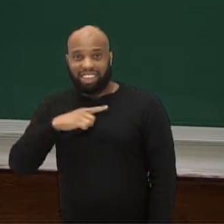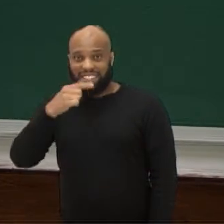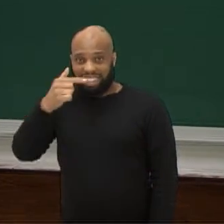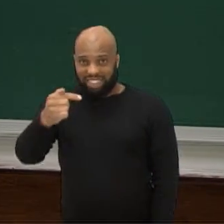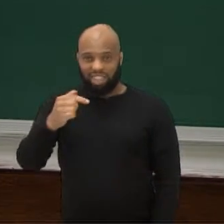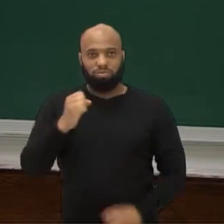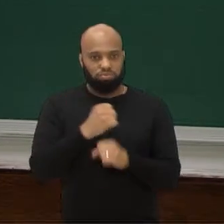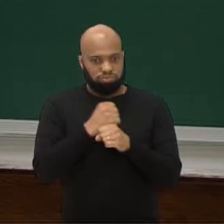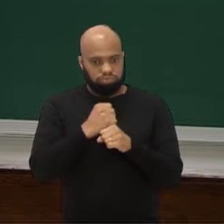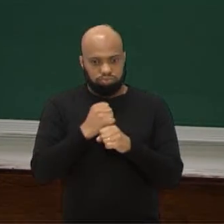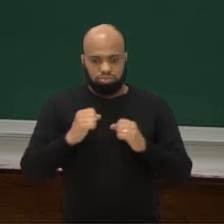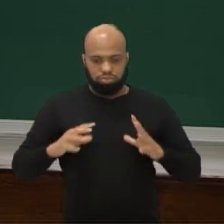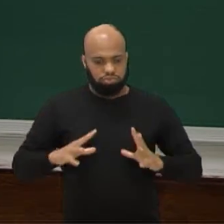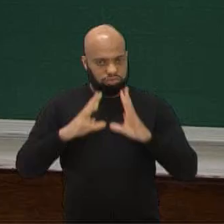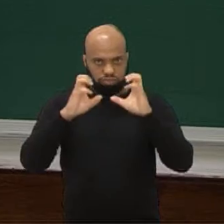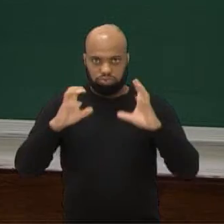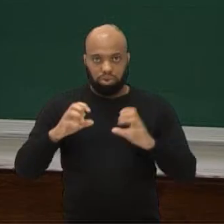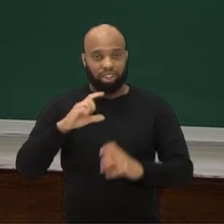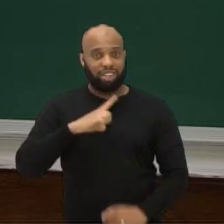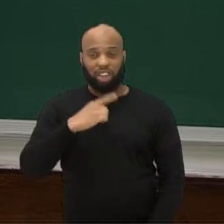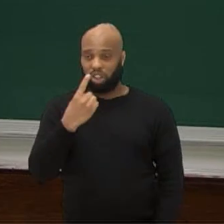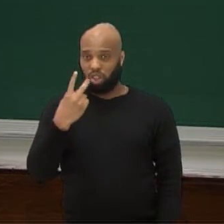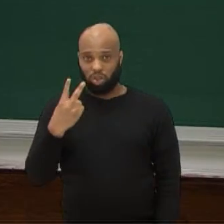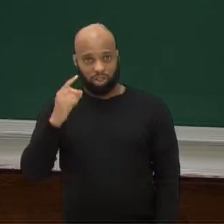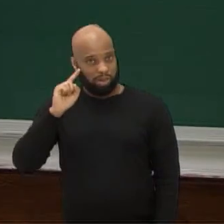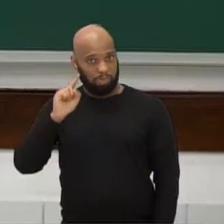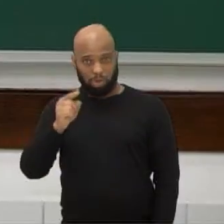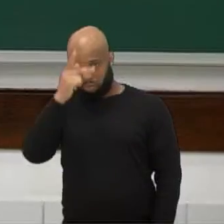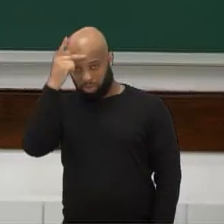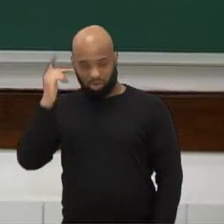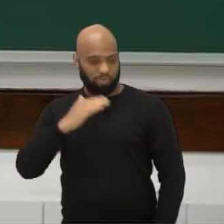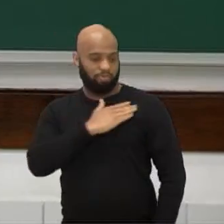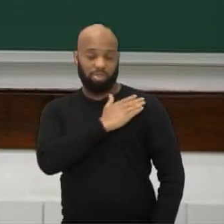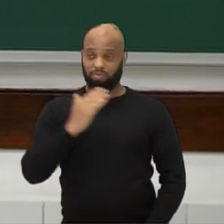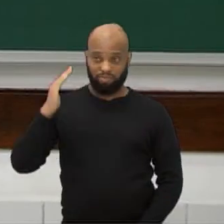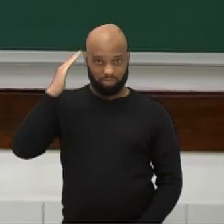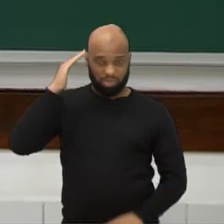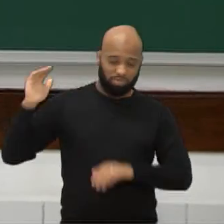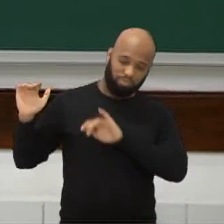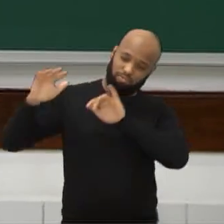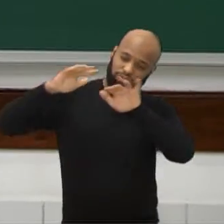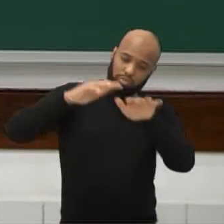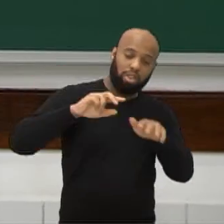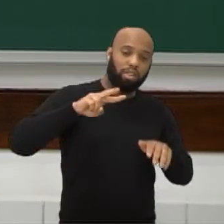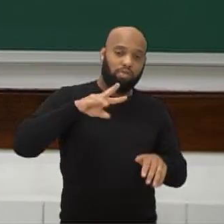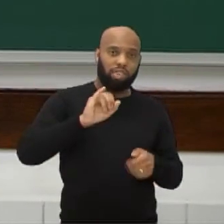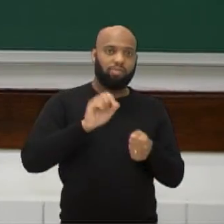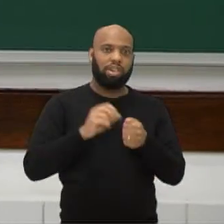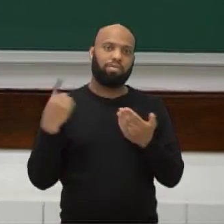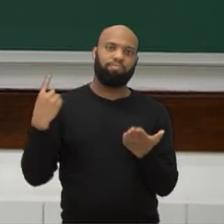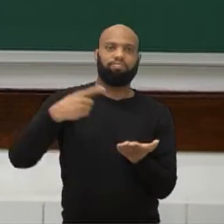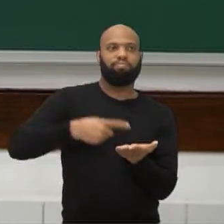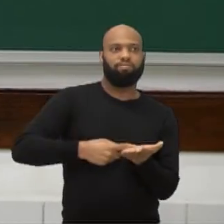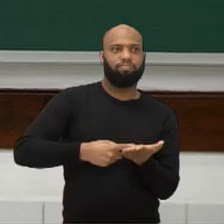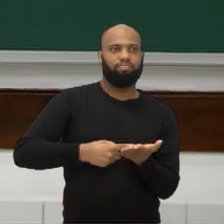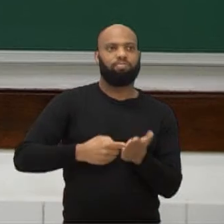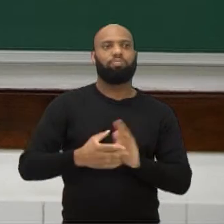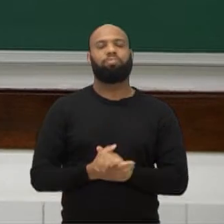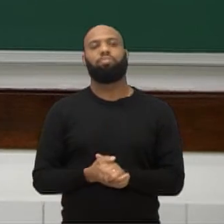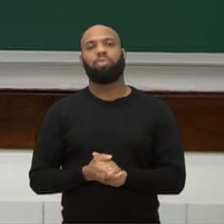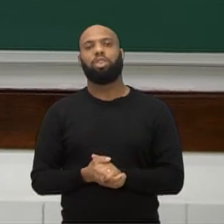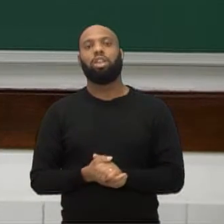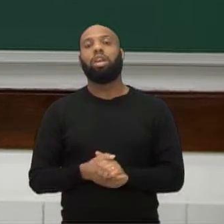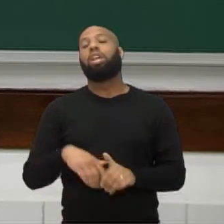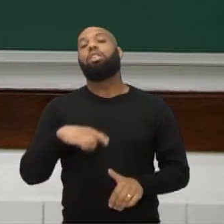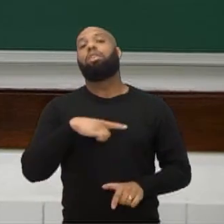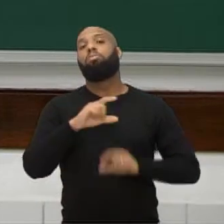soldados enviados, com 7 anos de conflito, muitas batalhas, e o que vai acontecer? Um tratado, um acordo, Ponche Verde, e agora nós